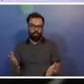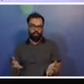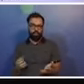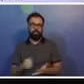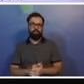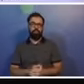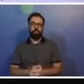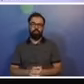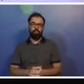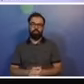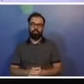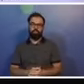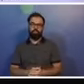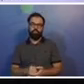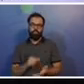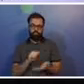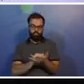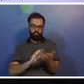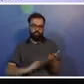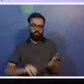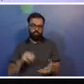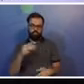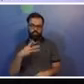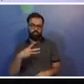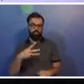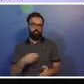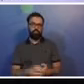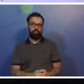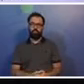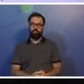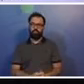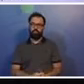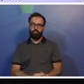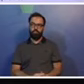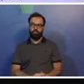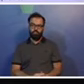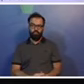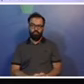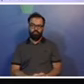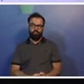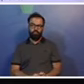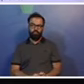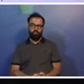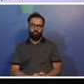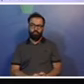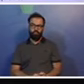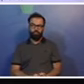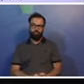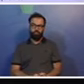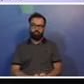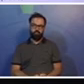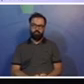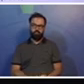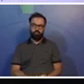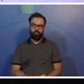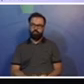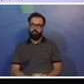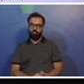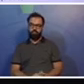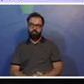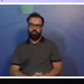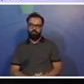agora este problema aqui, ó. Segundo os procedimentos, tá, vamos resolver isso aqui na